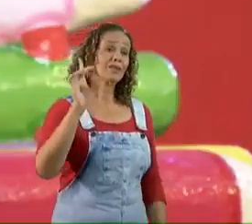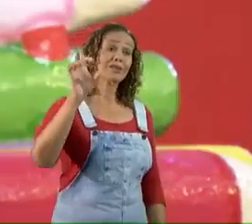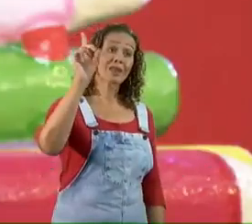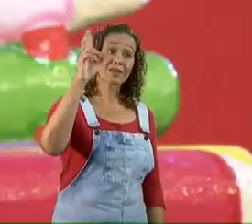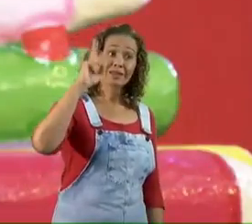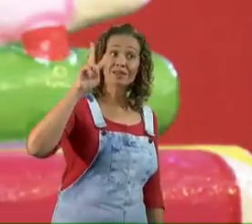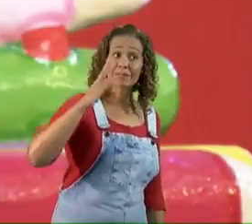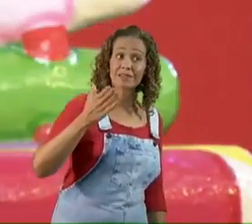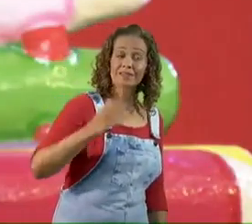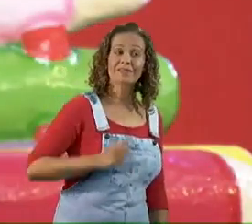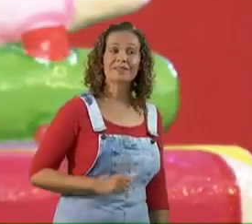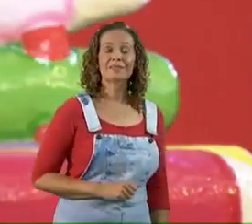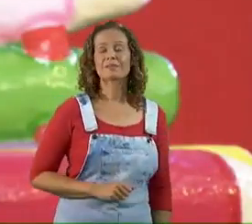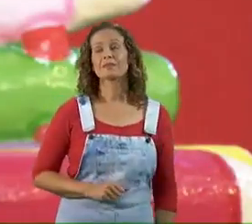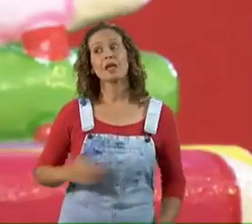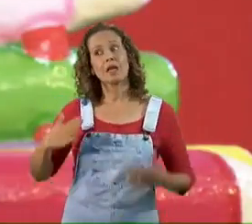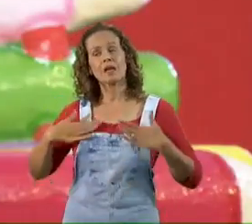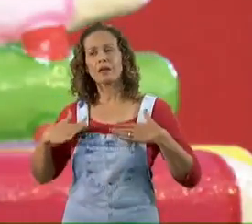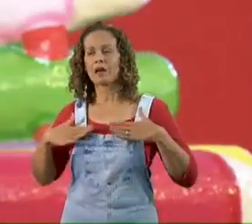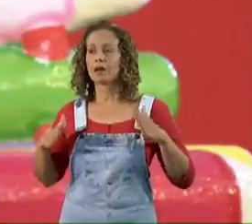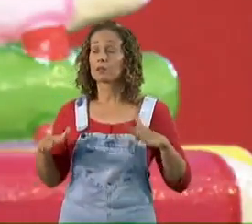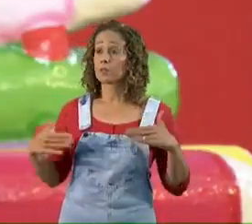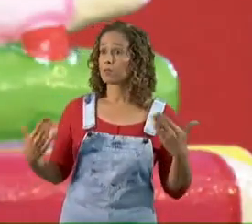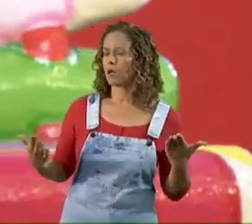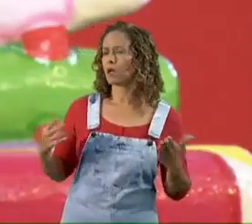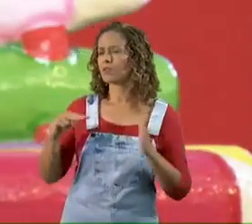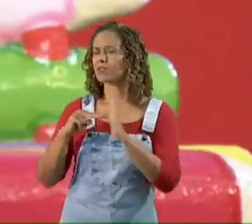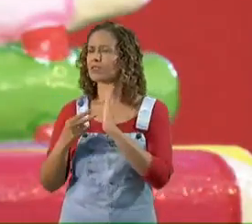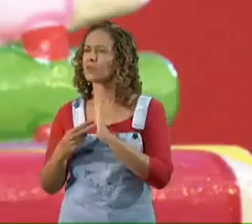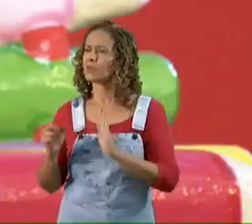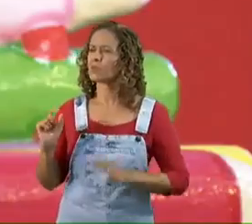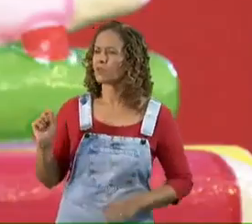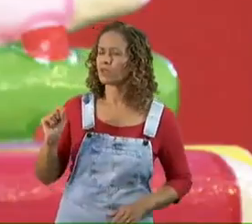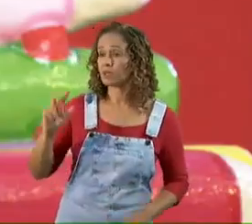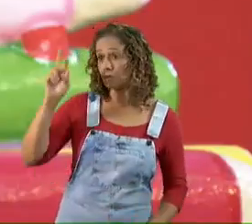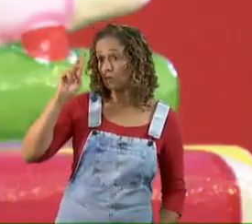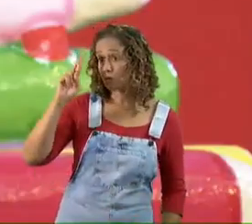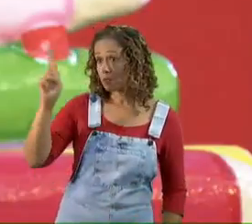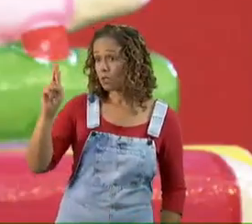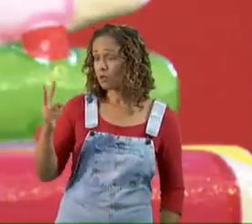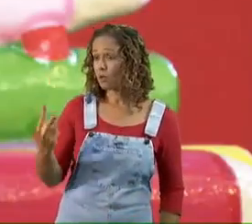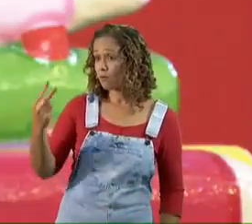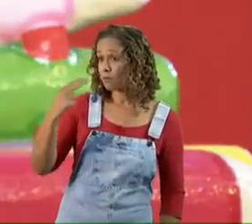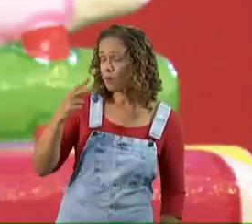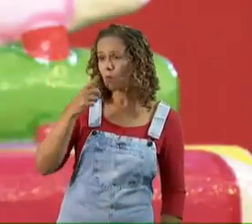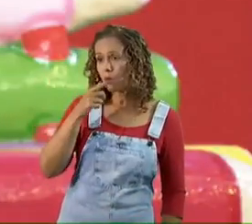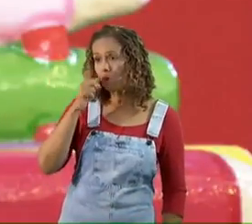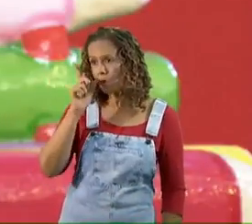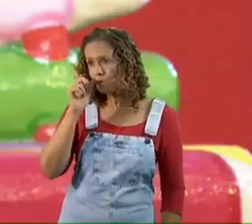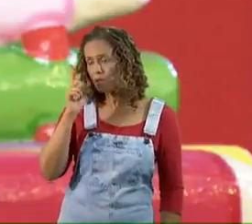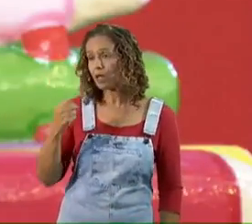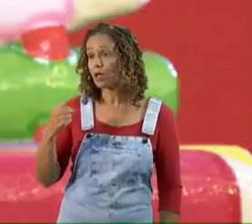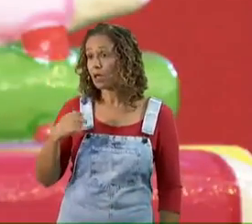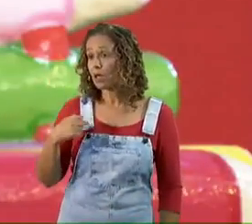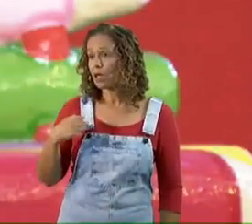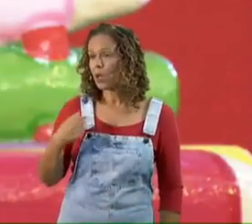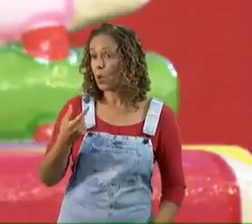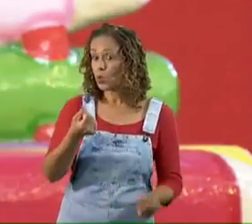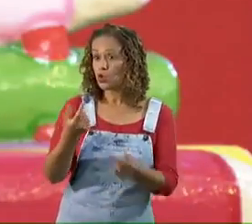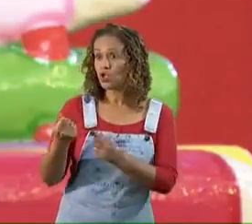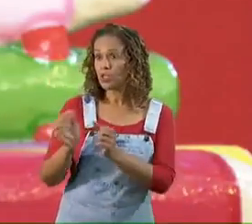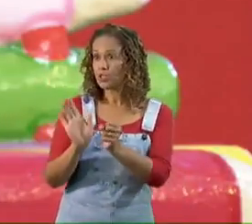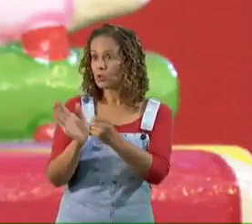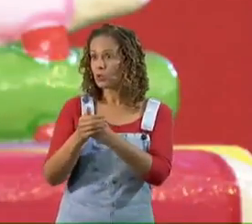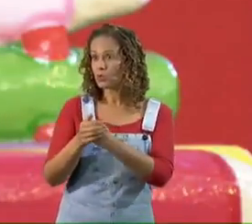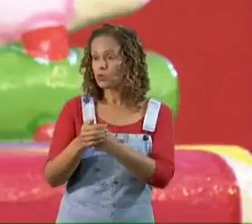lembra? Calma, então quer dizer que o senhor viu ontem quando eu peguei aquele dinheiro